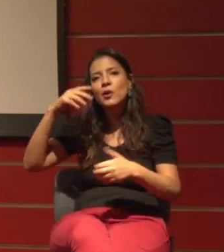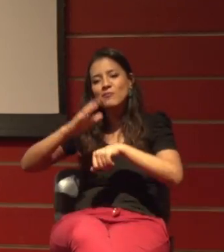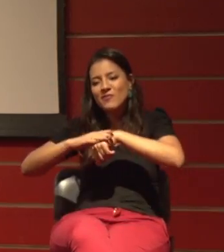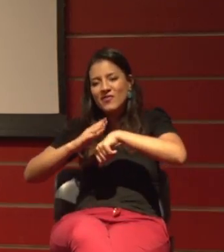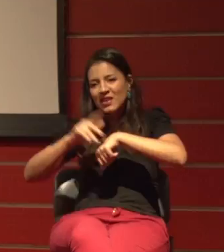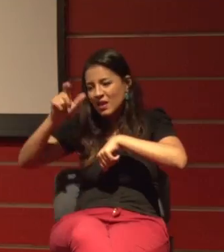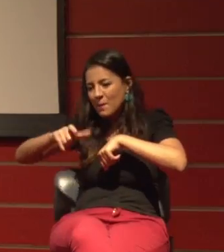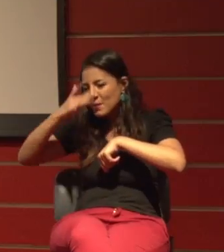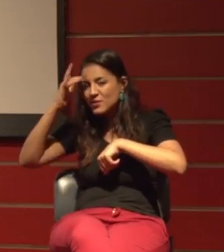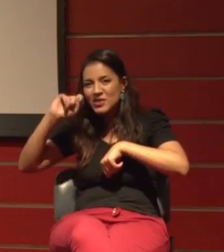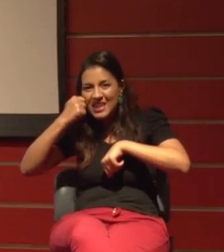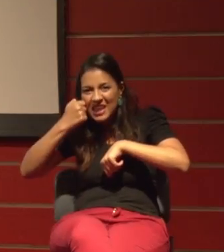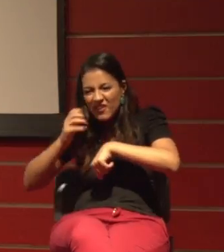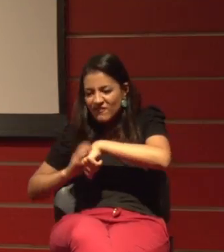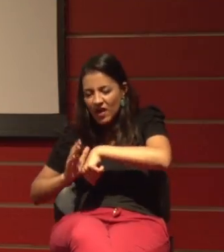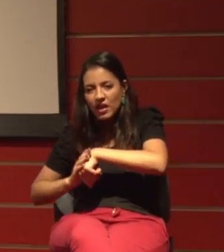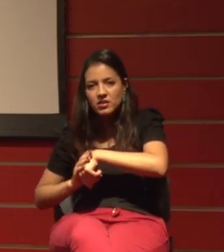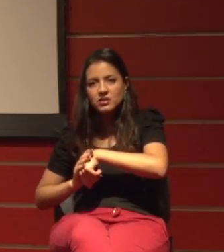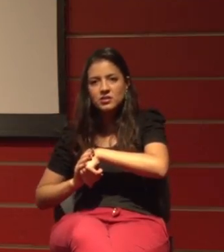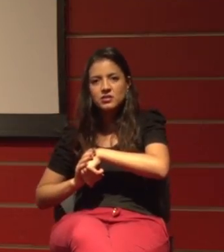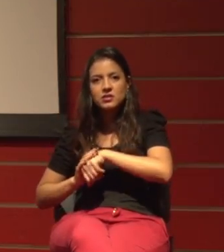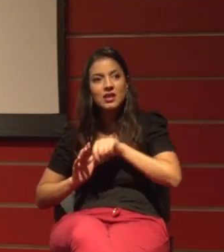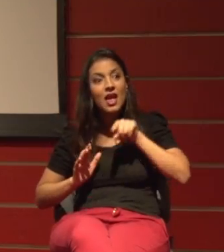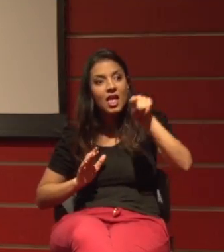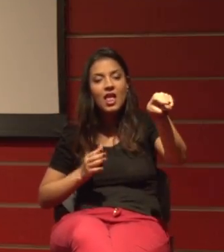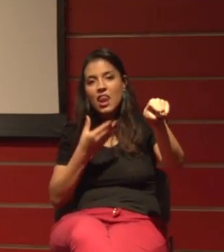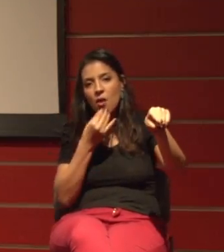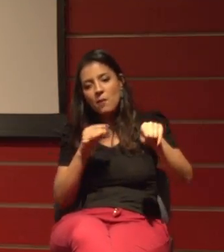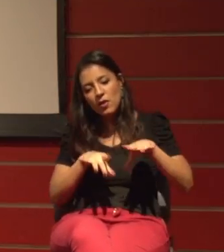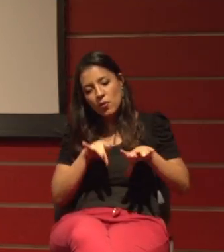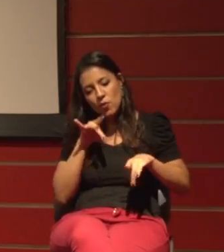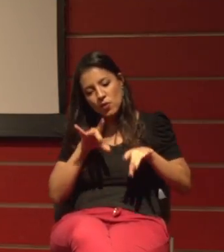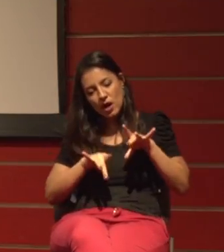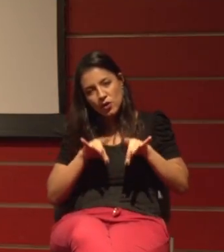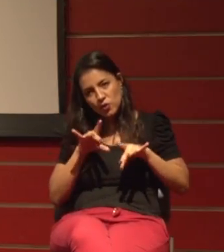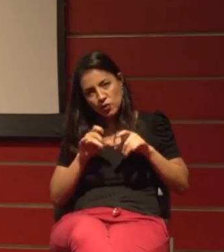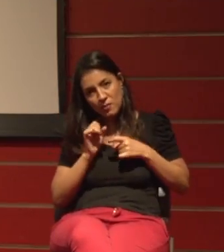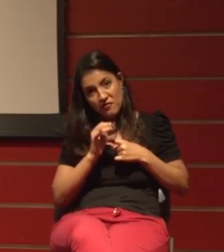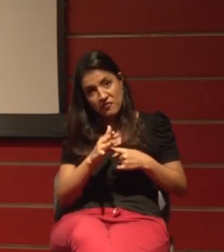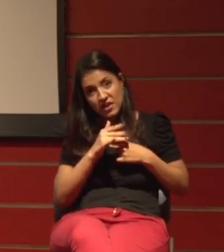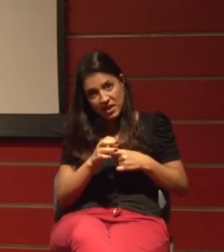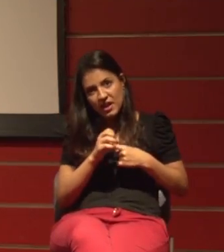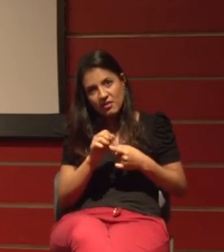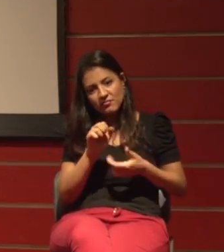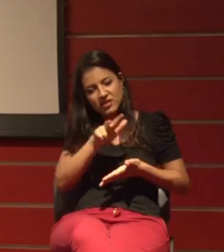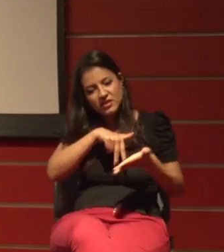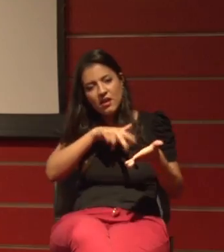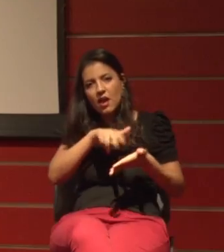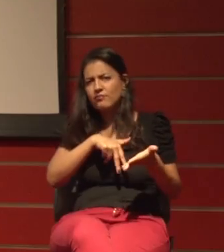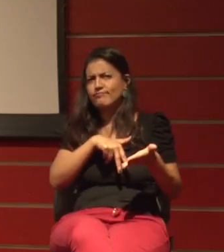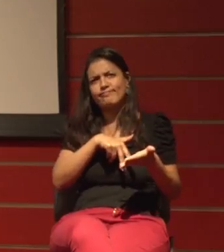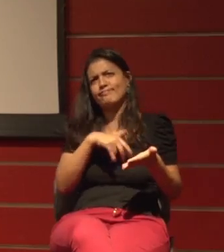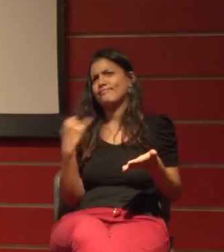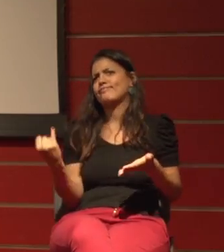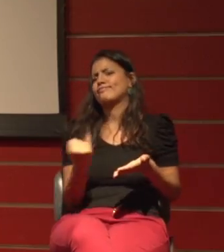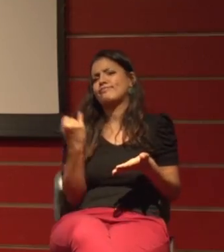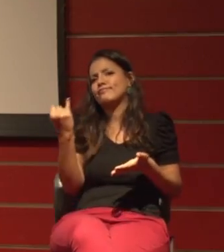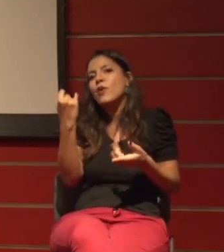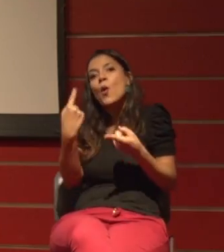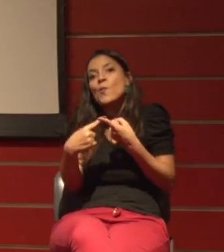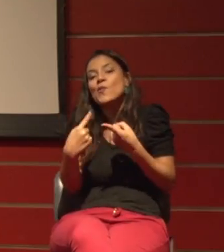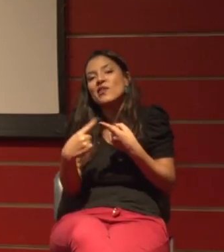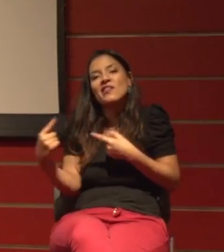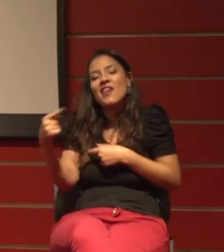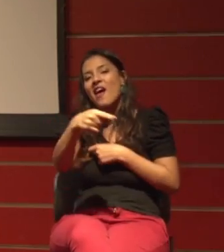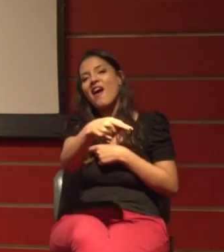Brasil né Por Um curador de uma feira literária que eu acho que é uma das mais importantes principalmente por ter aberto o caminho